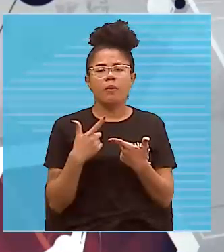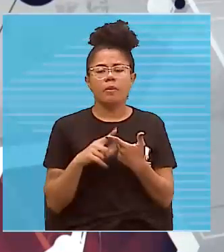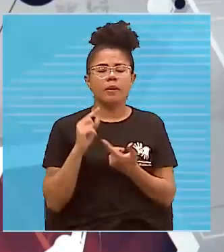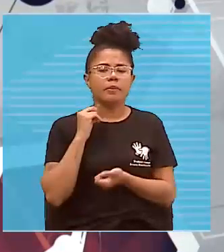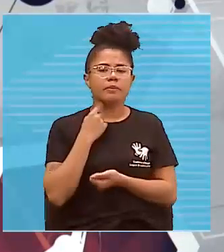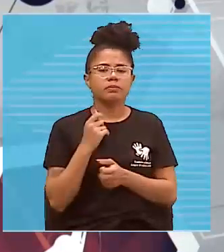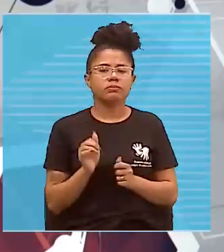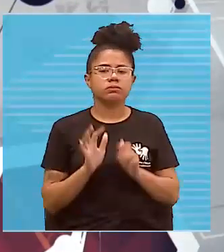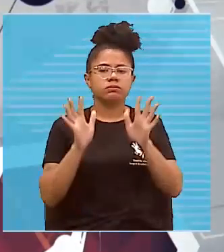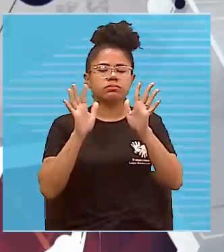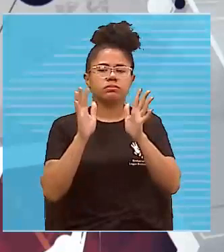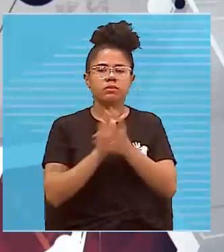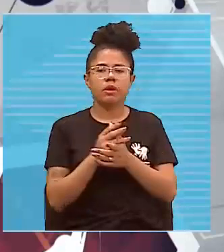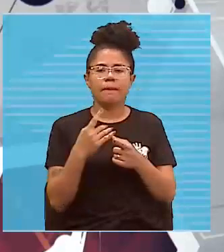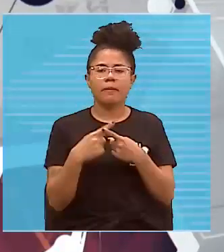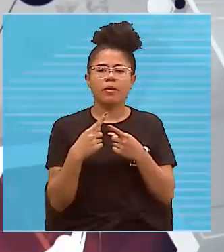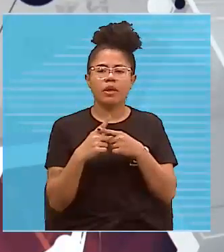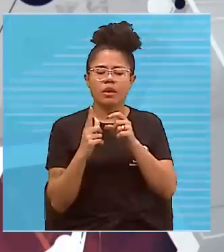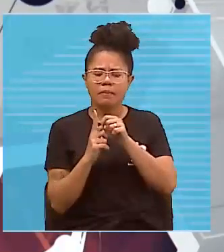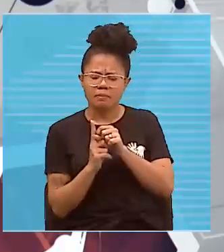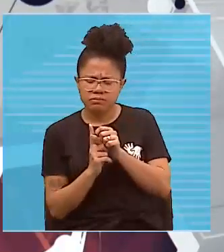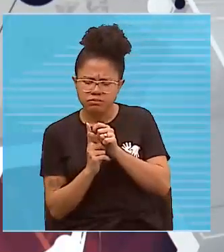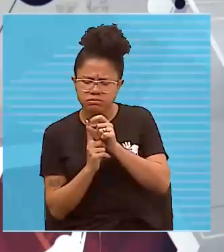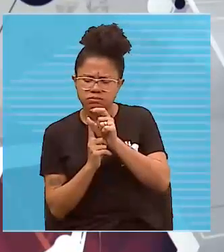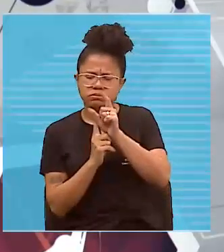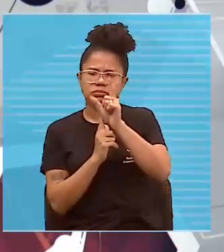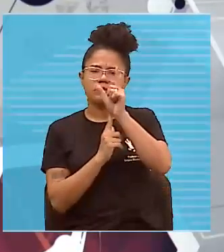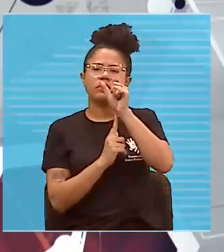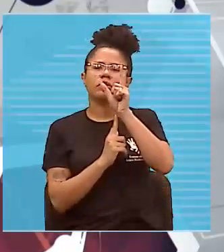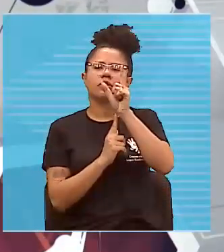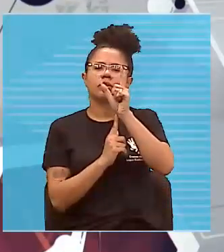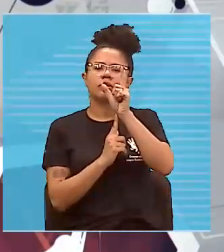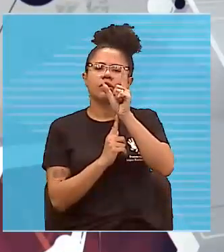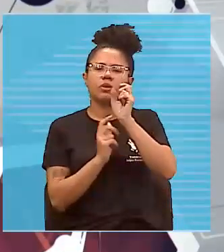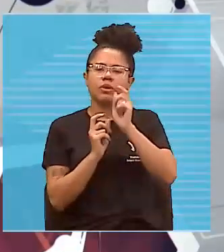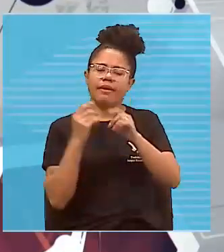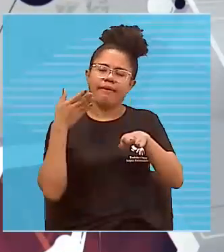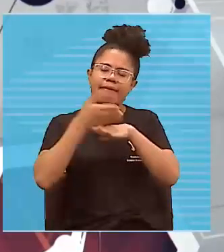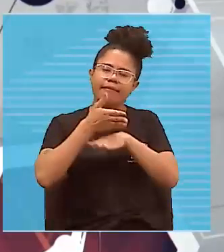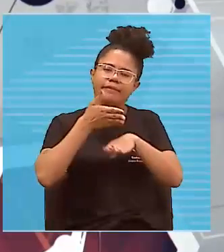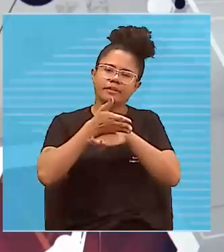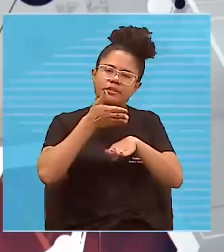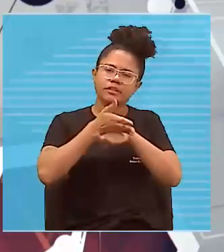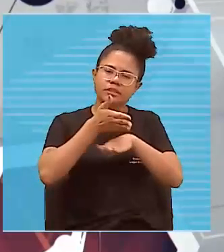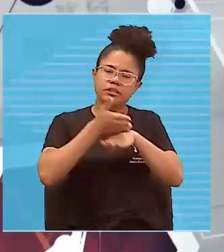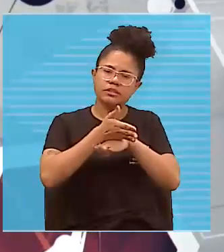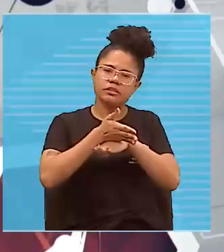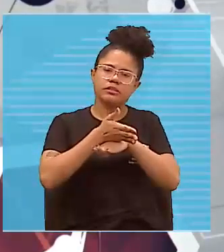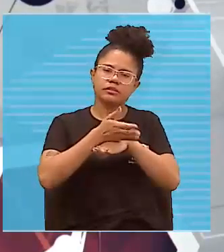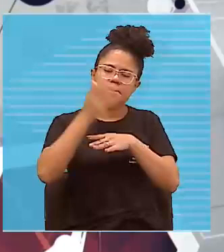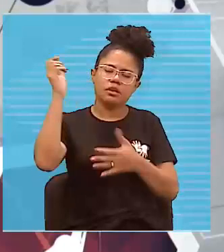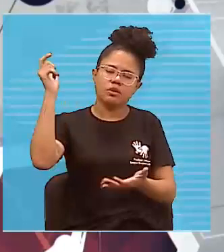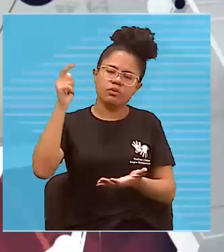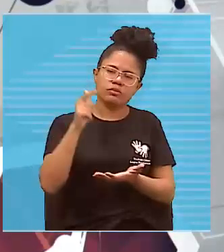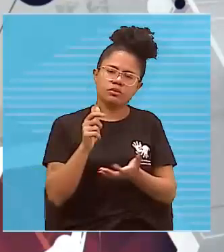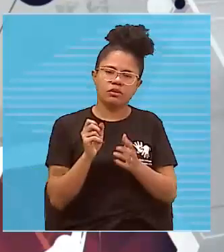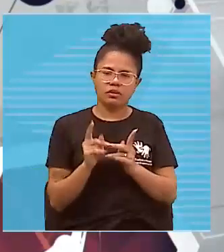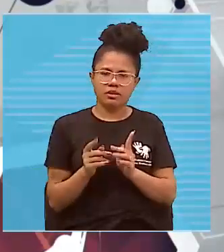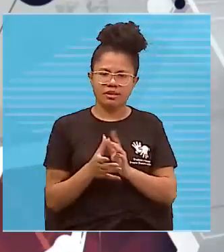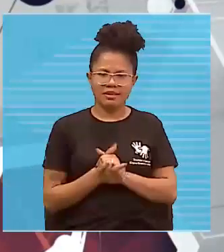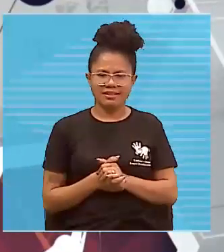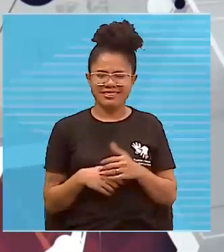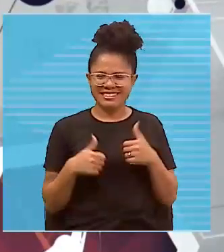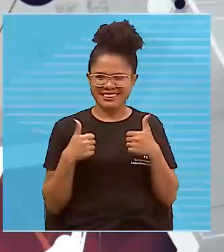que intensifica, aumenta a intensidade do efeito estufa, então esquenta mais. Tá ligado? Deu